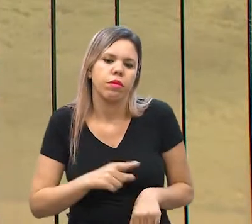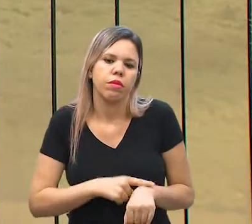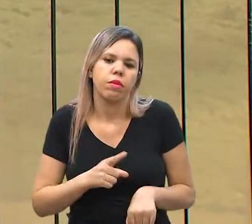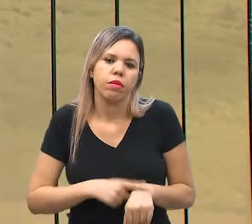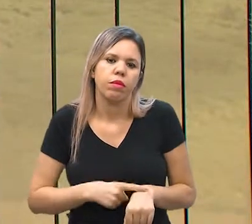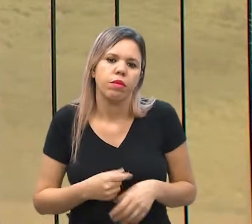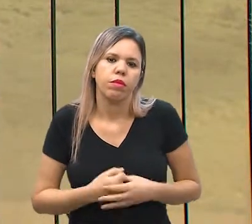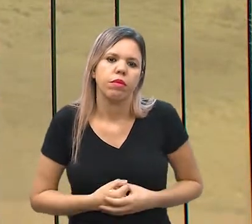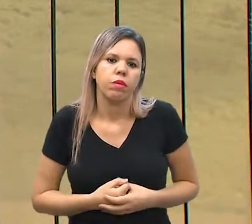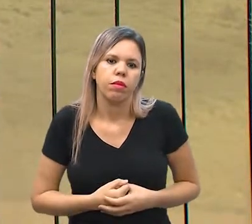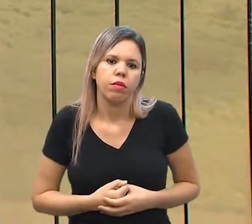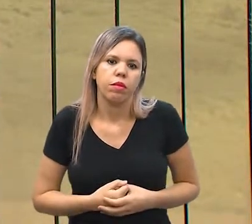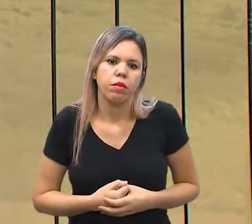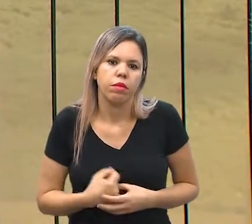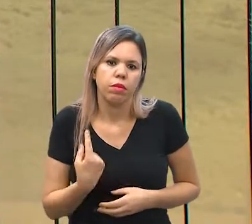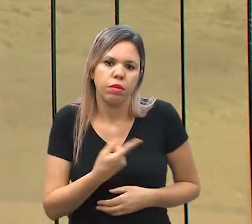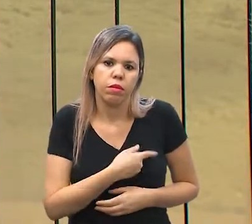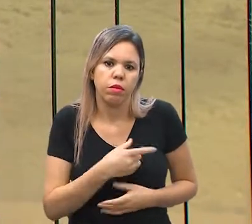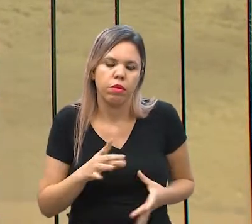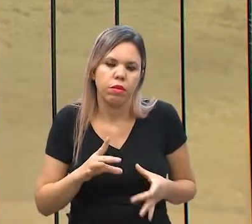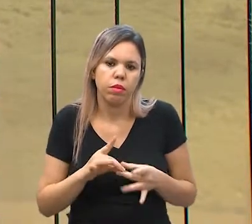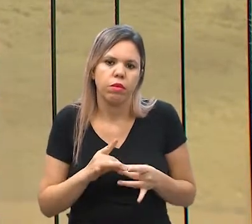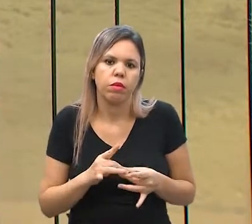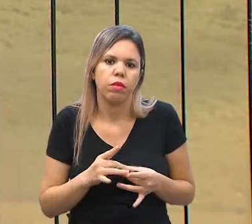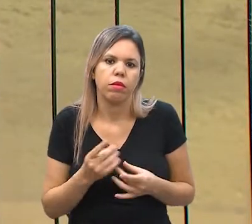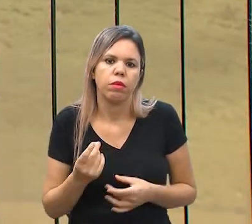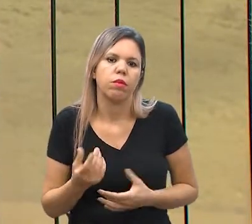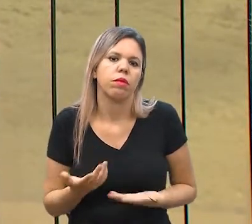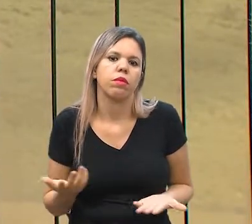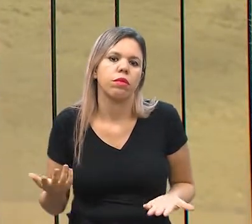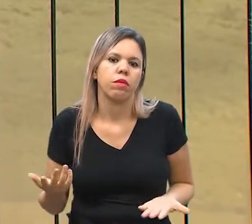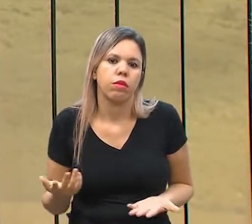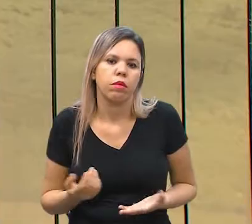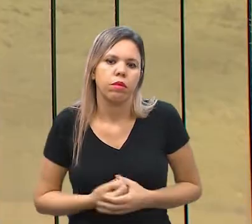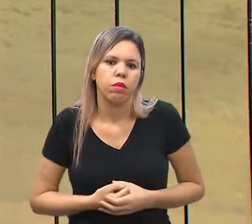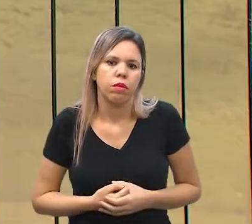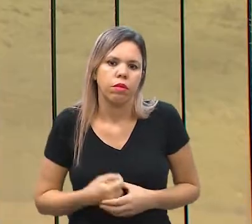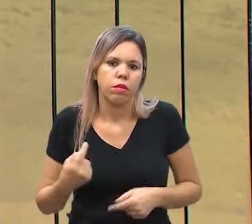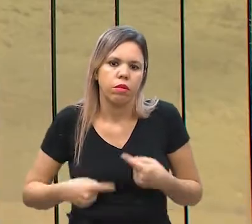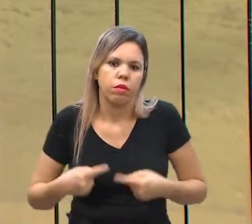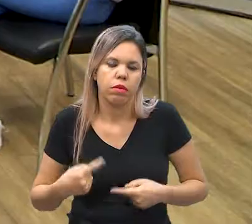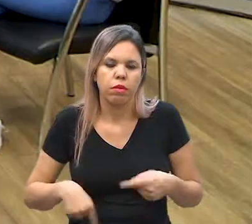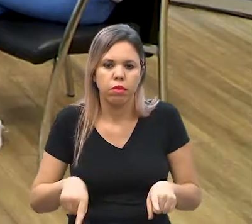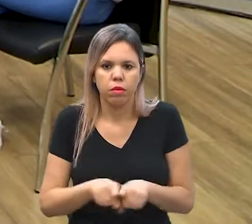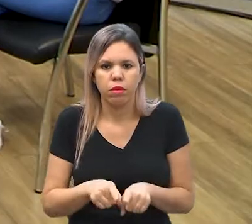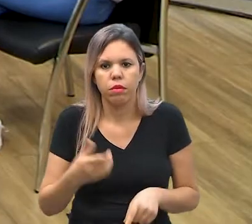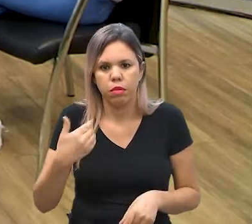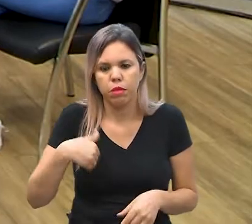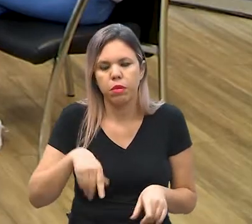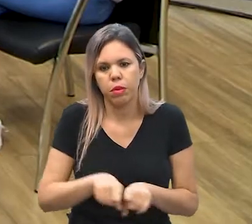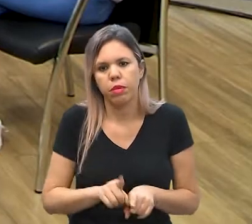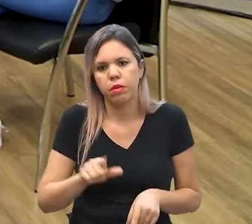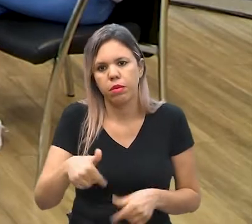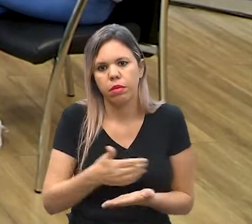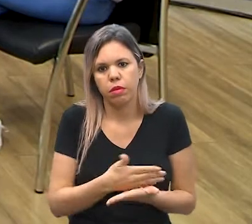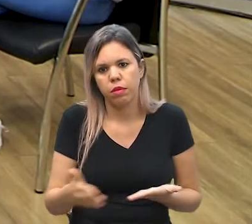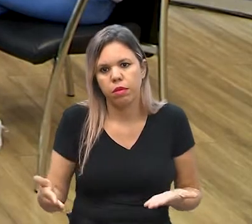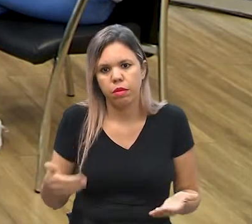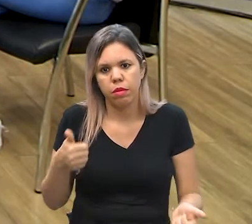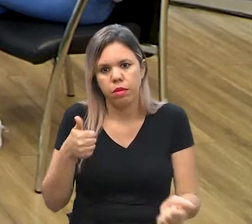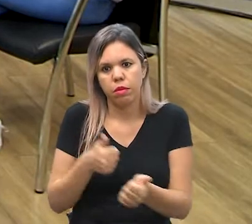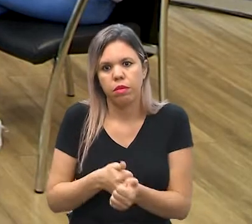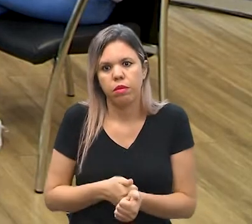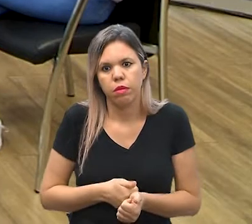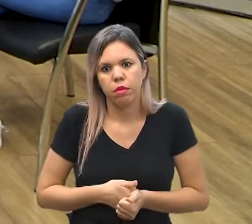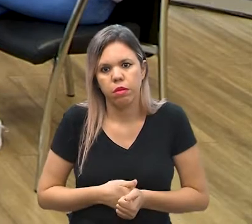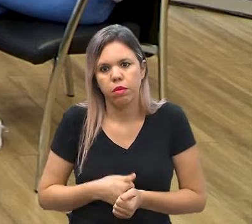momento foi quando acho que tive um estralozinho de, tipo, a política também é pra mim, né. Depois disso eu comecei a me aproximar um pouco mais